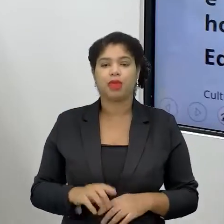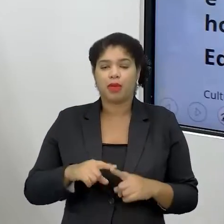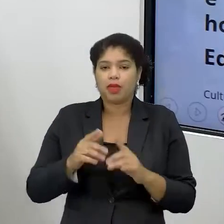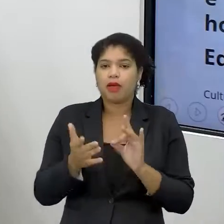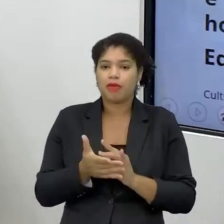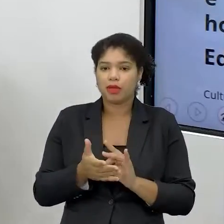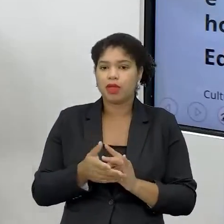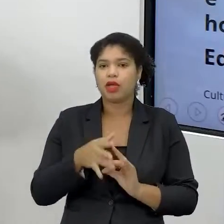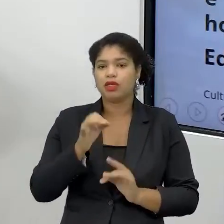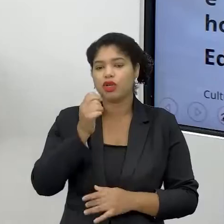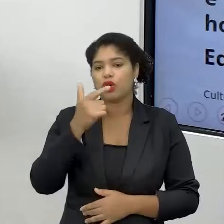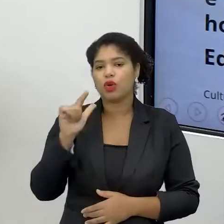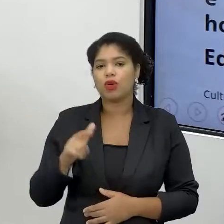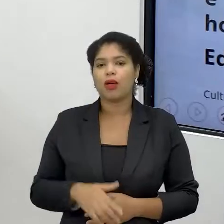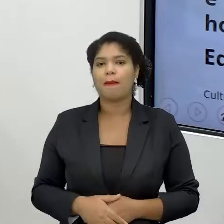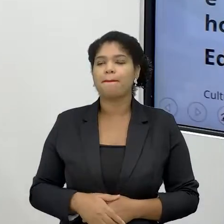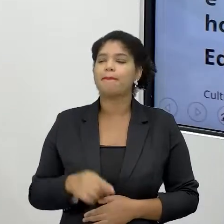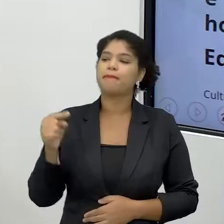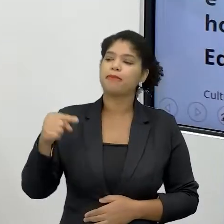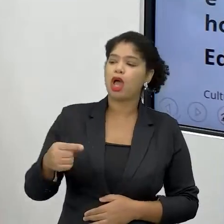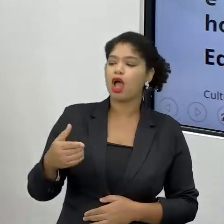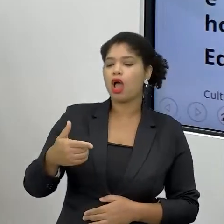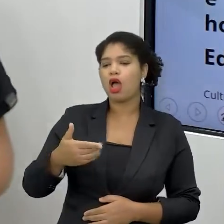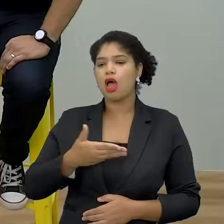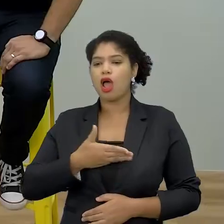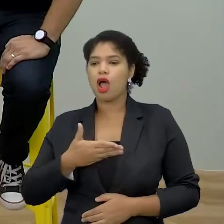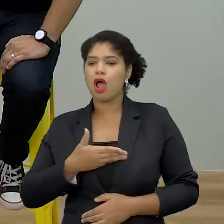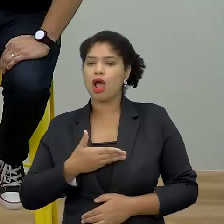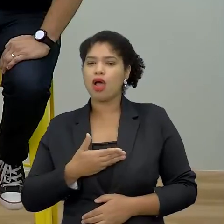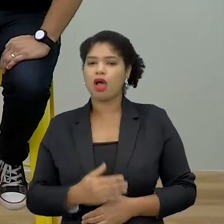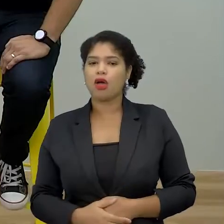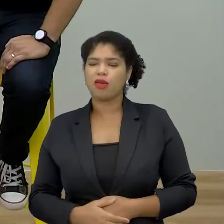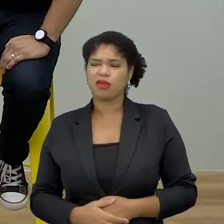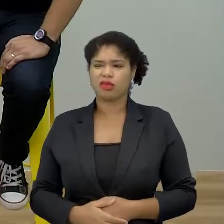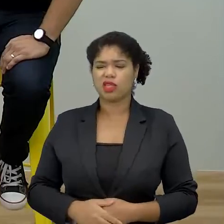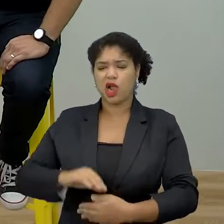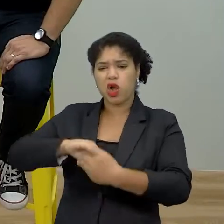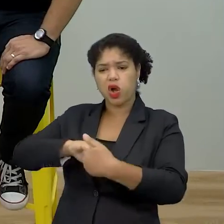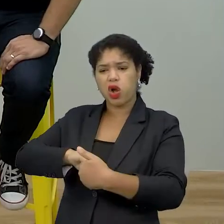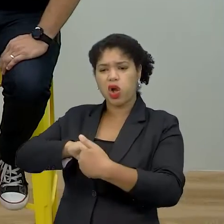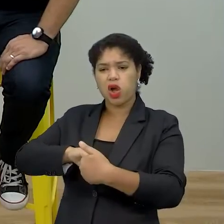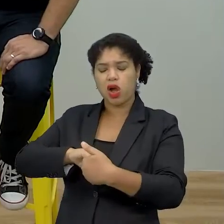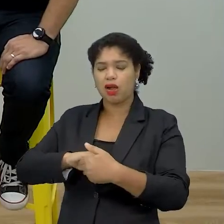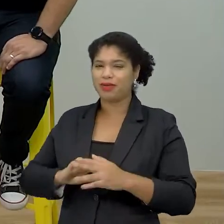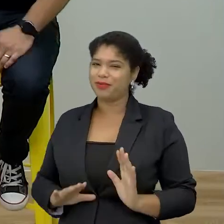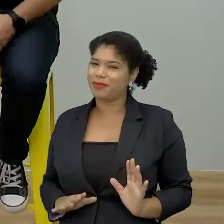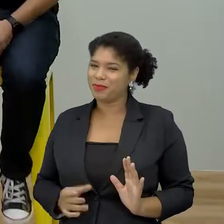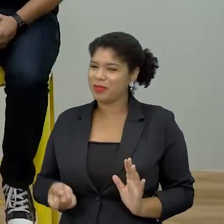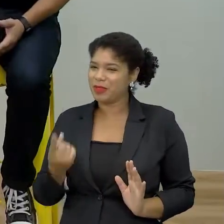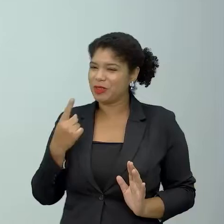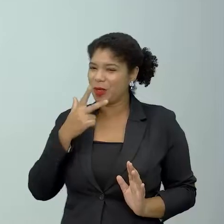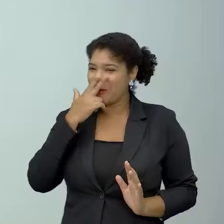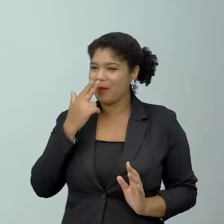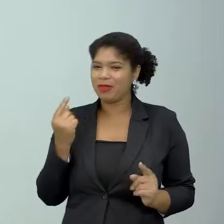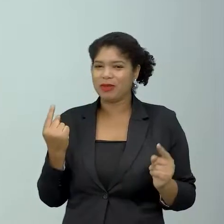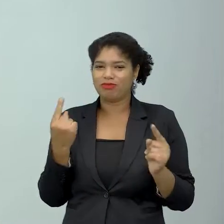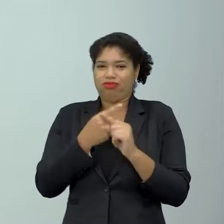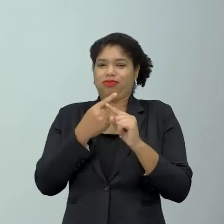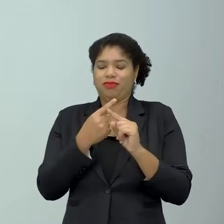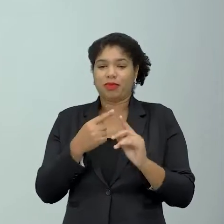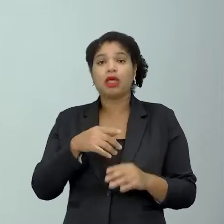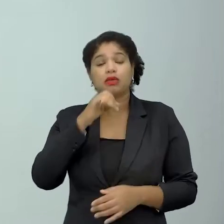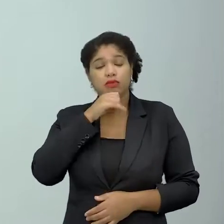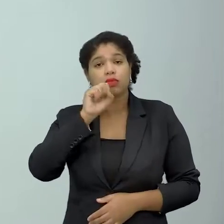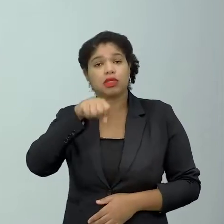você não mandar e aí, parça, você chegar, olá, meu senhor, tudo bem? Dá um choque. Sim, e assim como se você chegar em